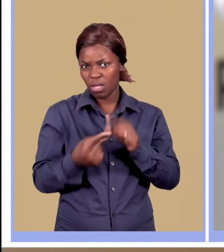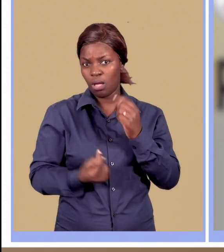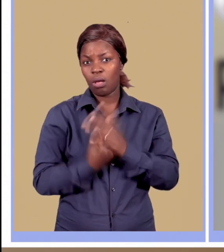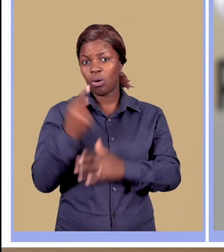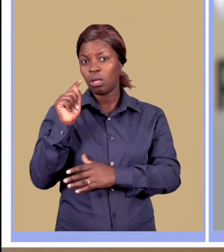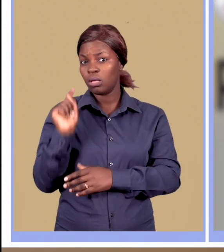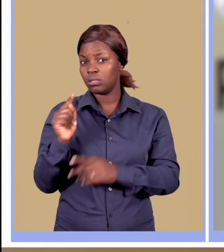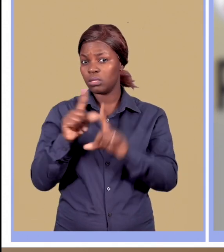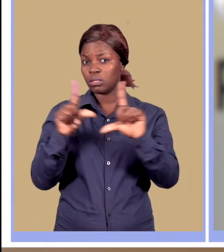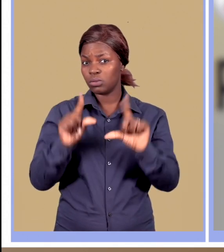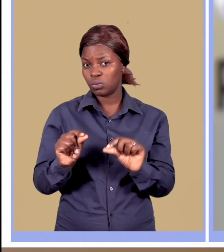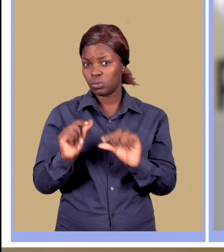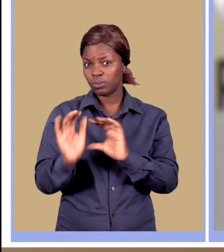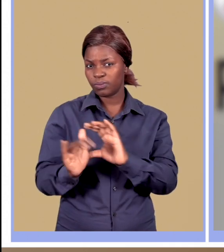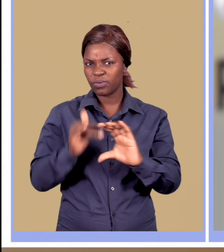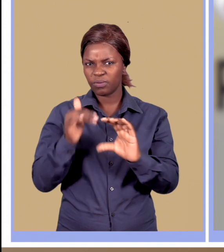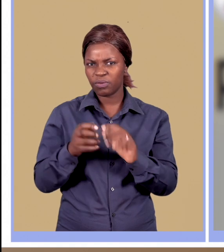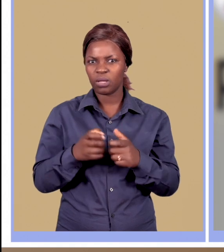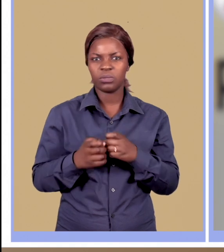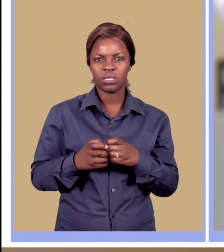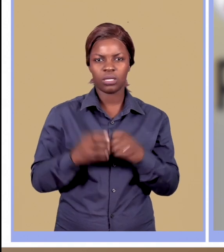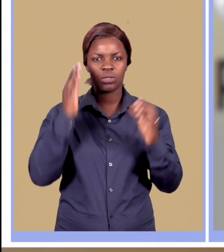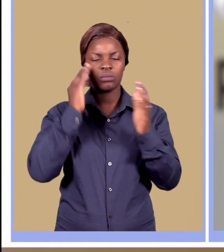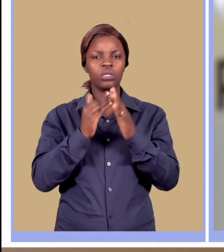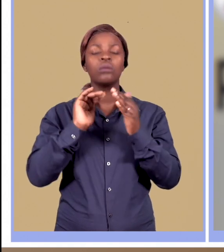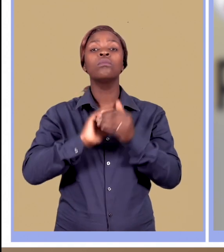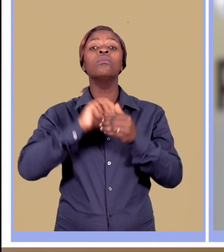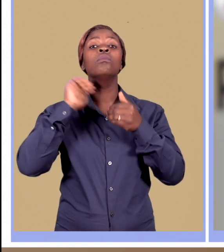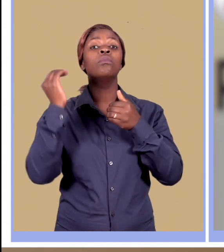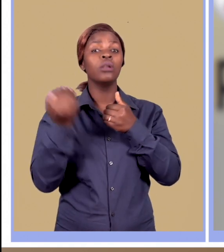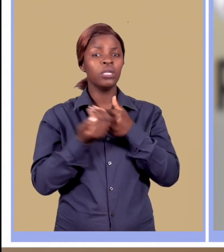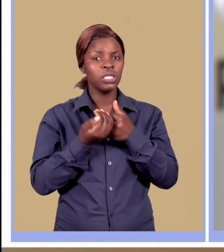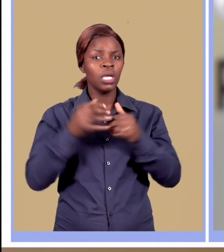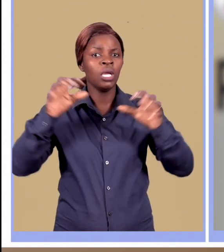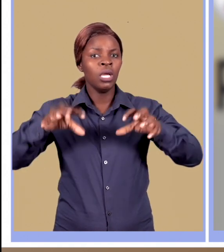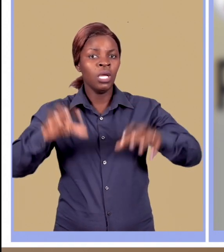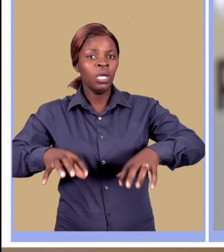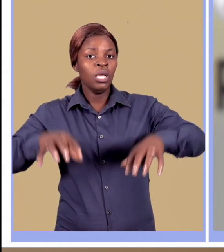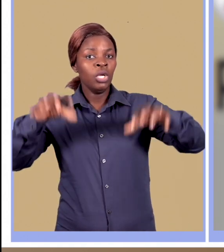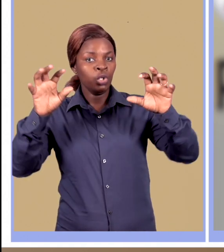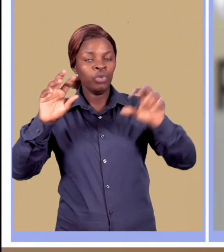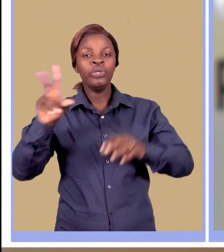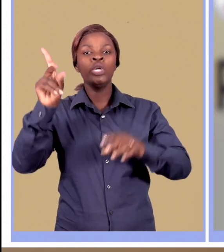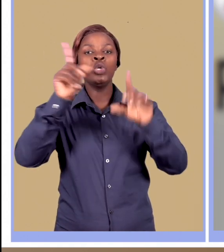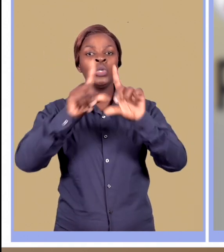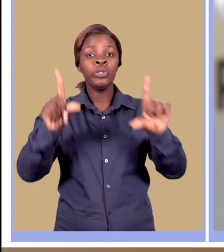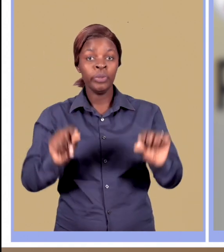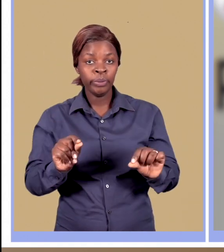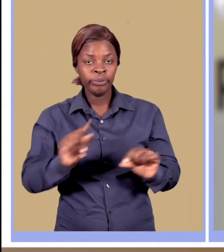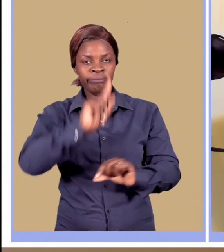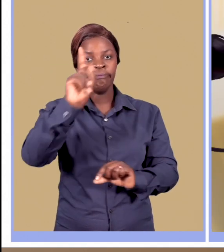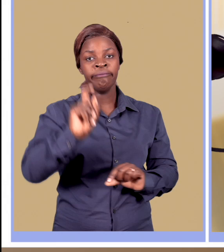as pessoas com deficiência recebem essa informação para se precaver dos ciclones, por aí em